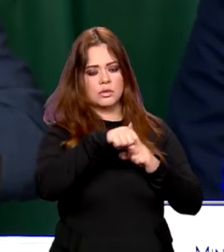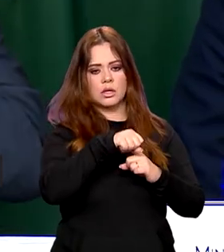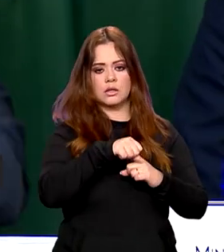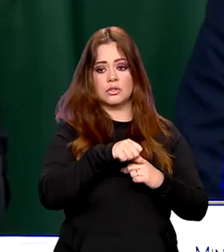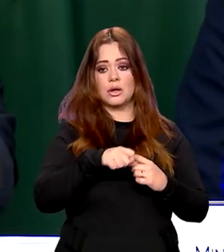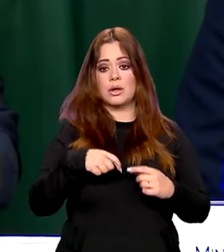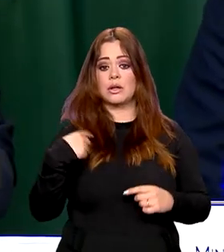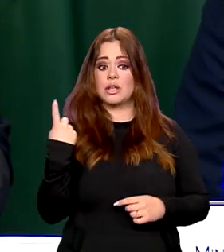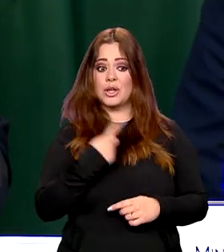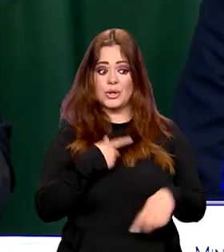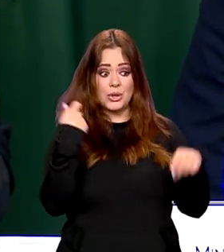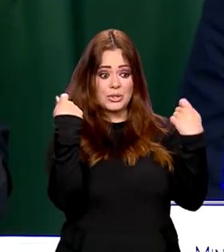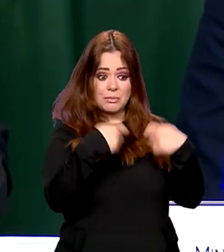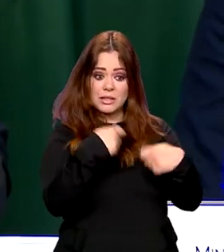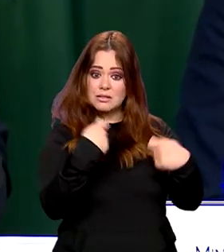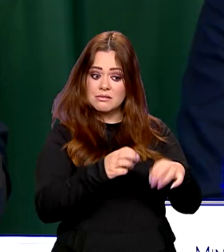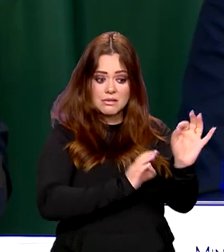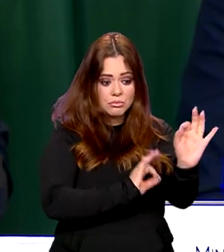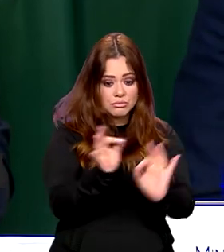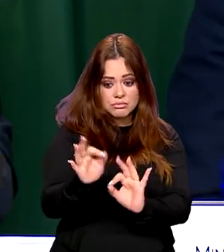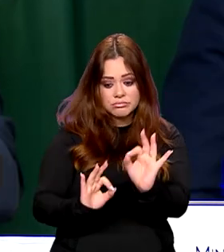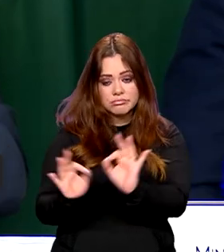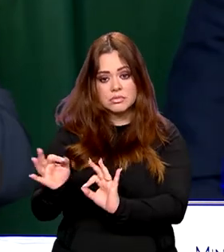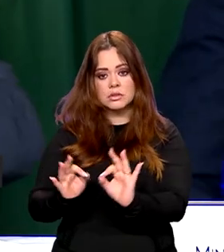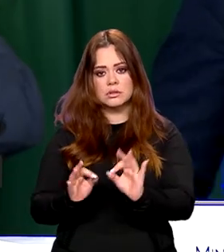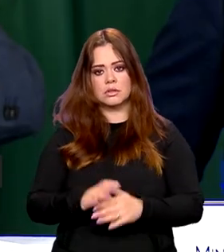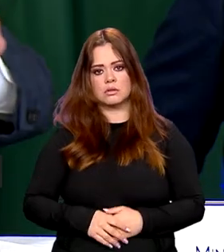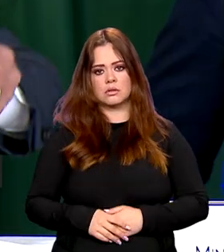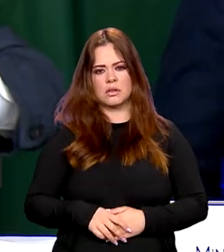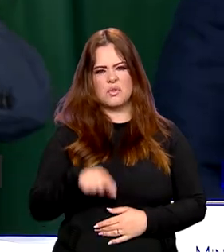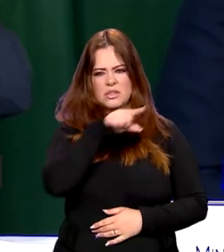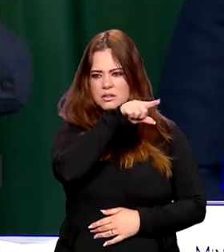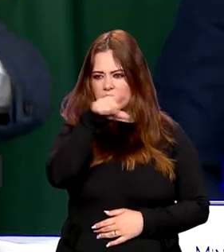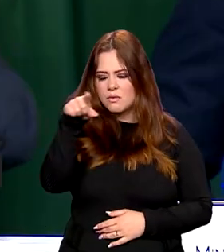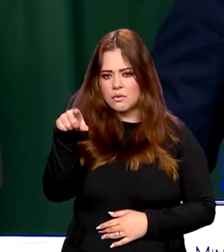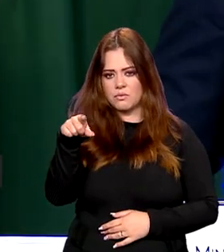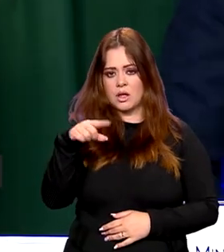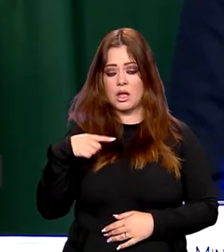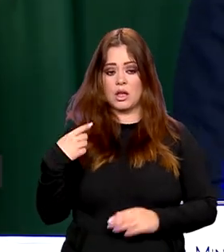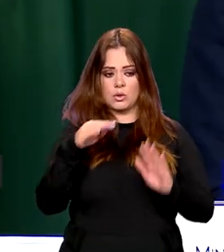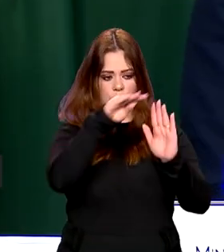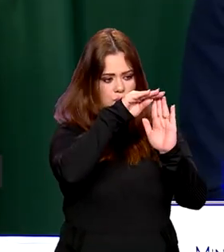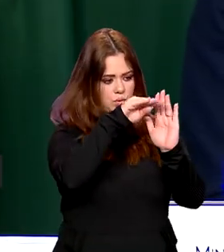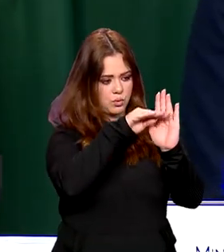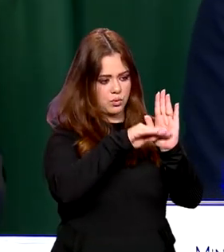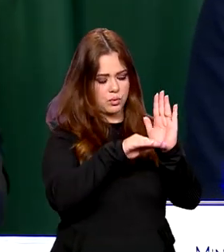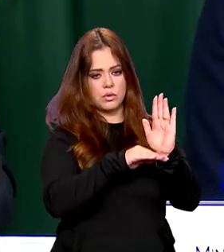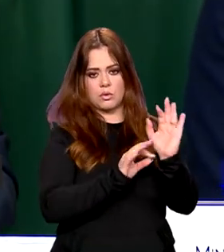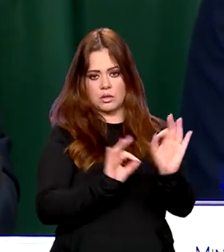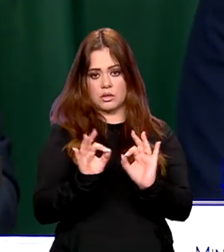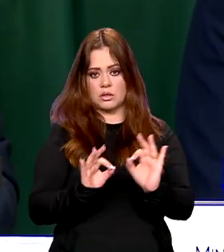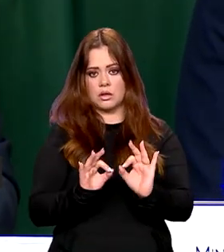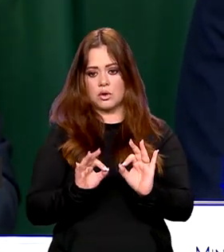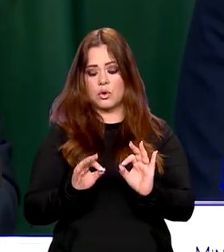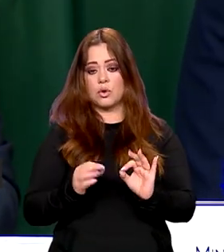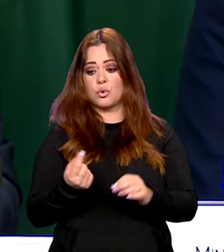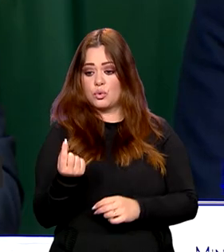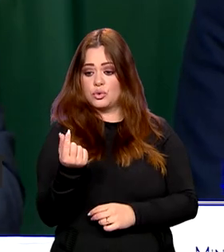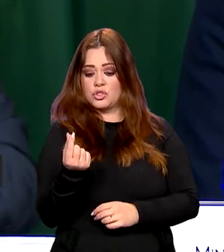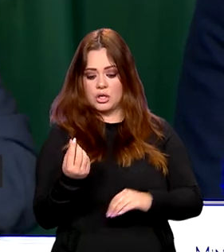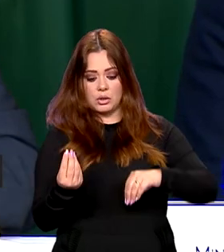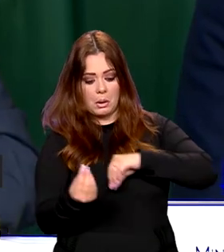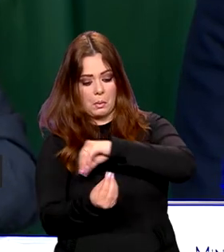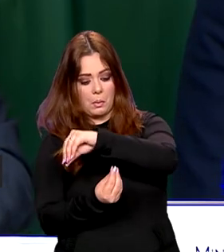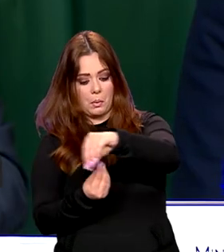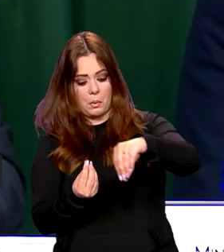que nós precisamos fazer. Vocês vão ver com essas medidas que nós já tomamos aqui, o dinheiro está circulando,